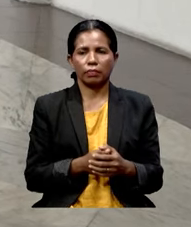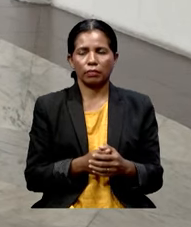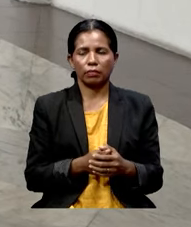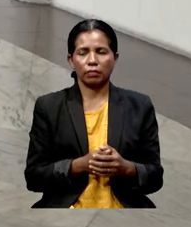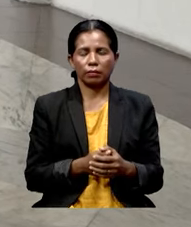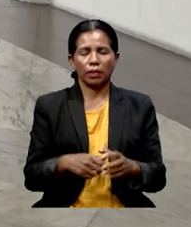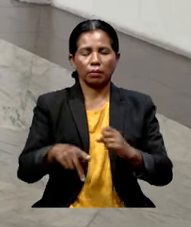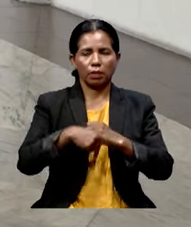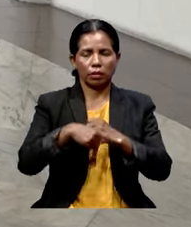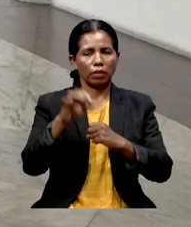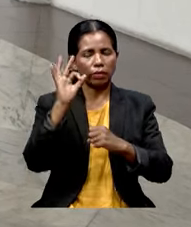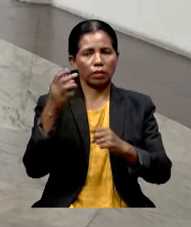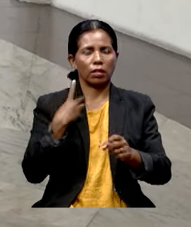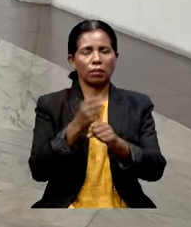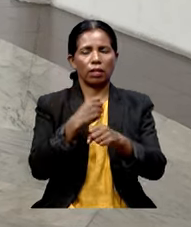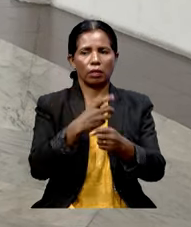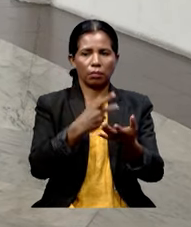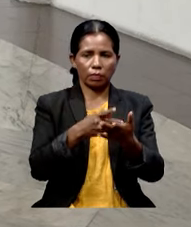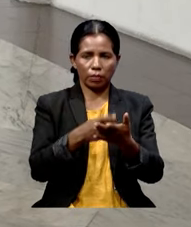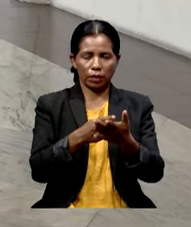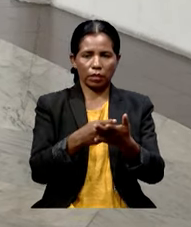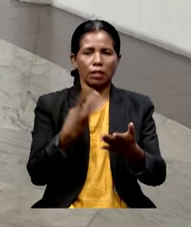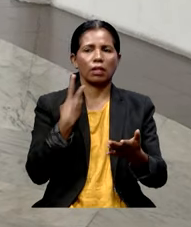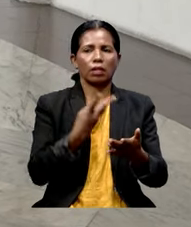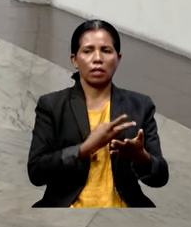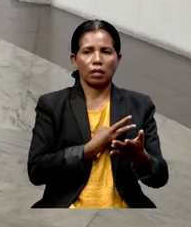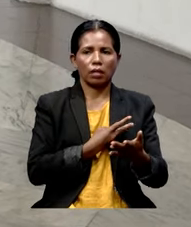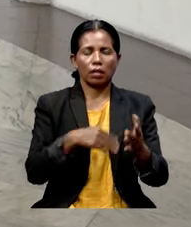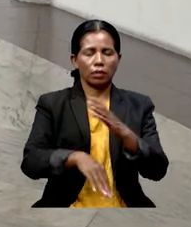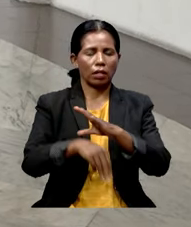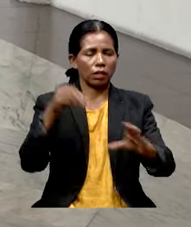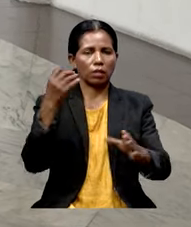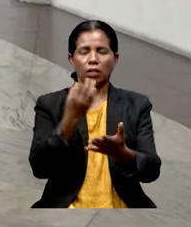bancada Fretilin, ami halo proposta, ami para tu hasai tia